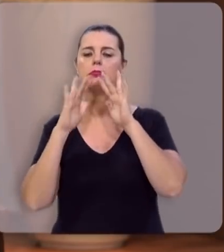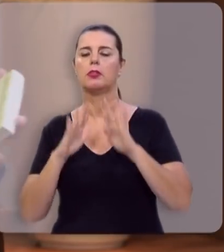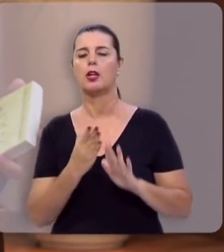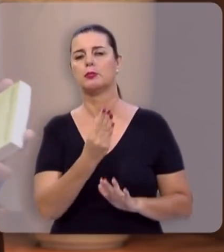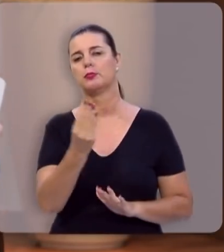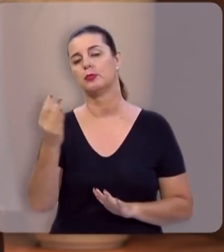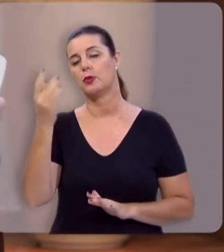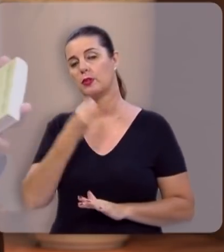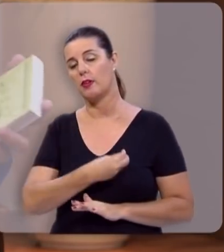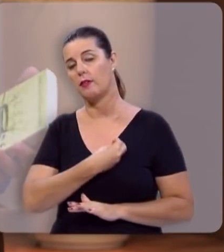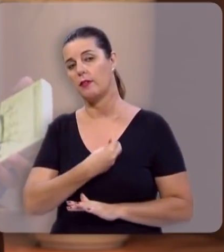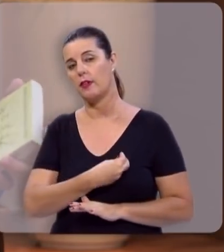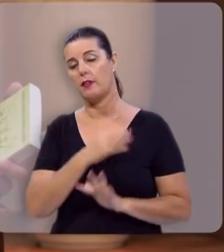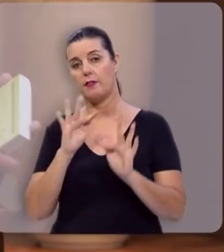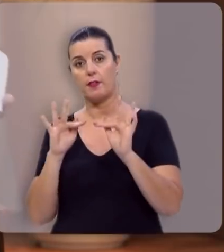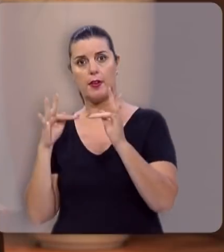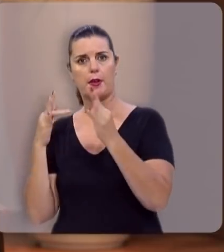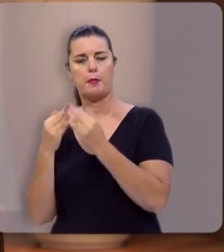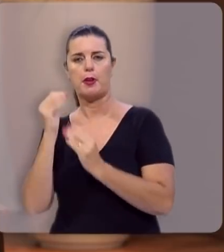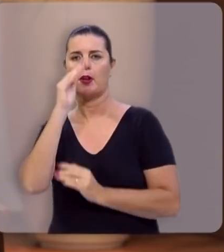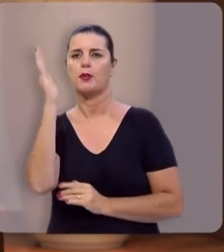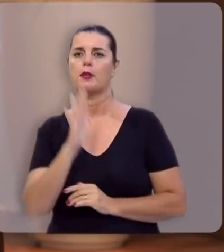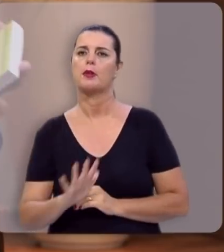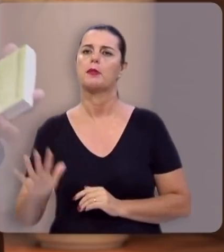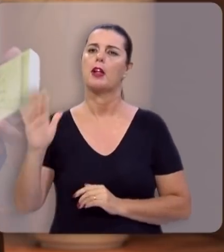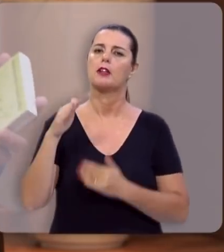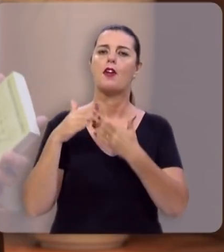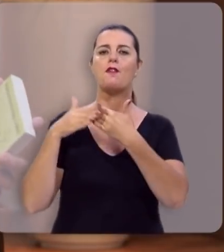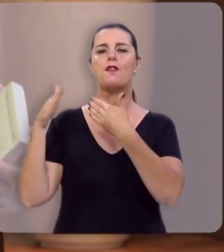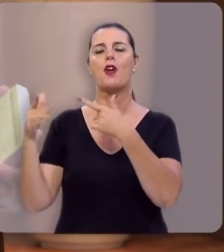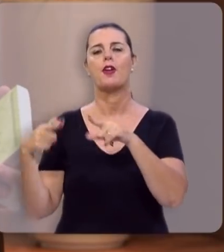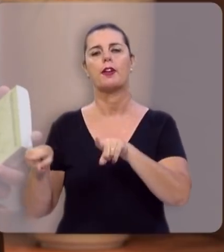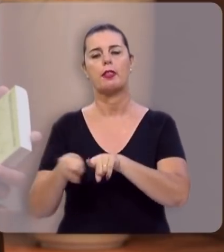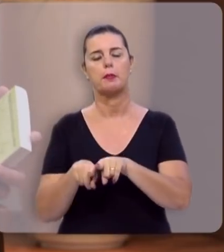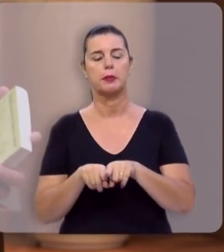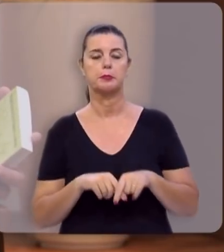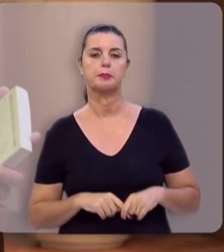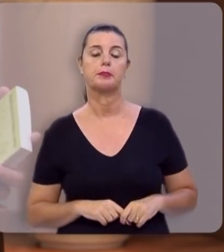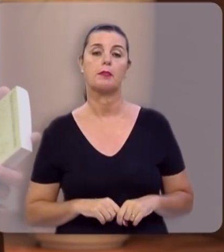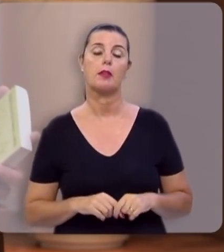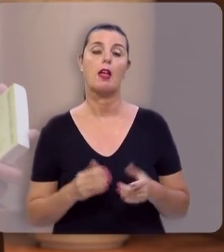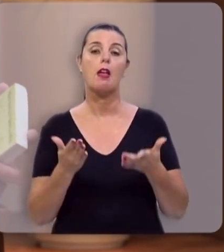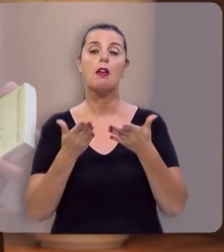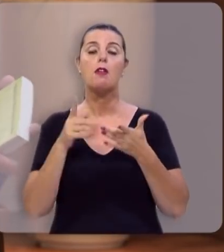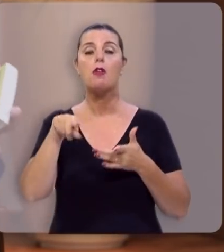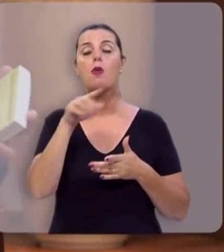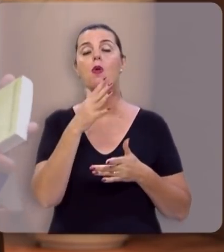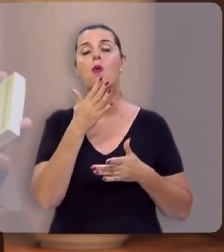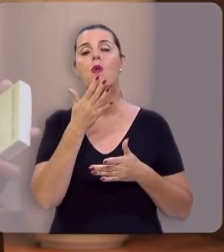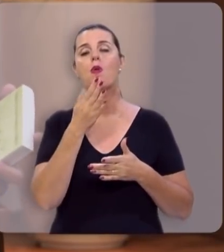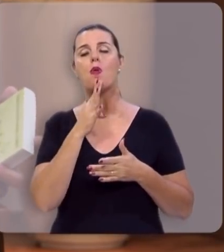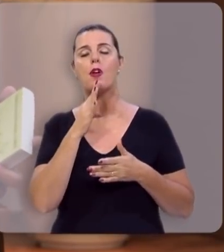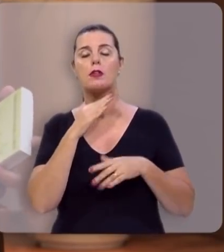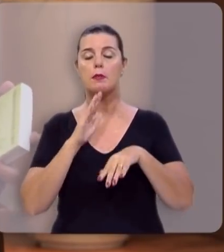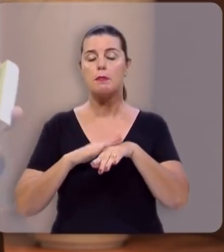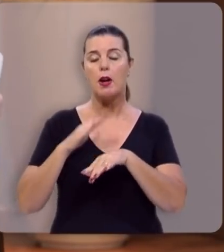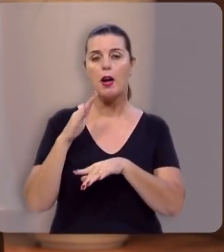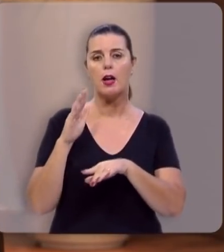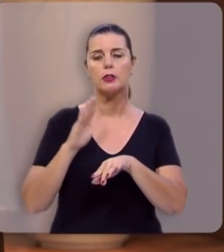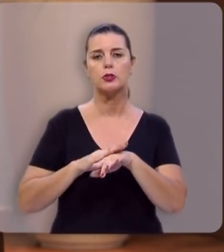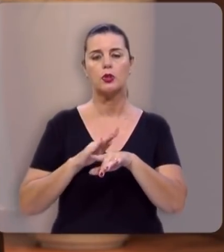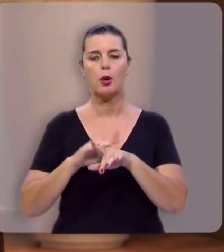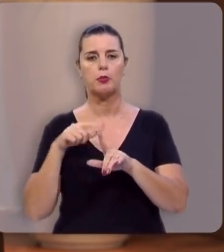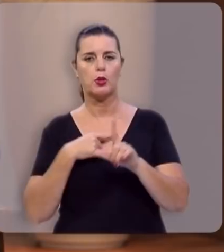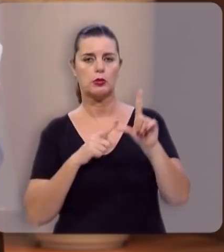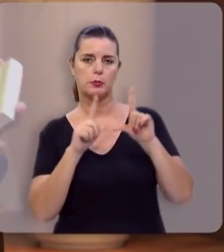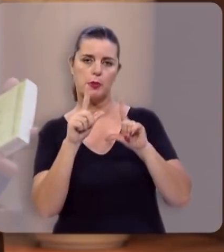abençoar tantas vidas, tantas famílias no Brasil e fora do nosso país. Se você quer conhecer um pouquinho mais sobre